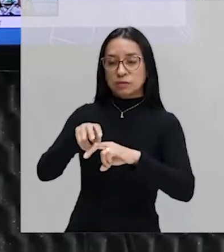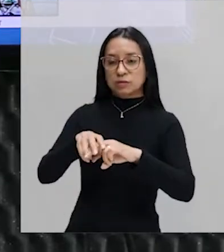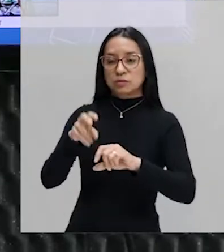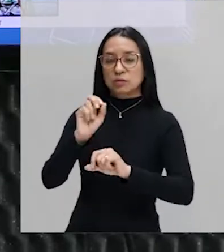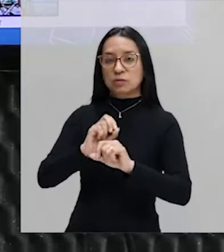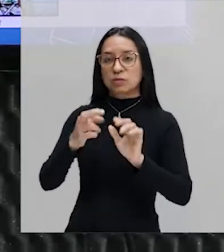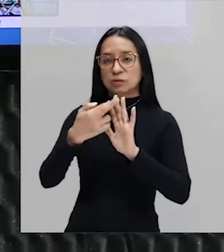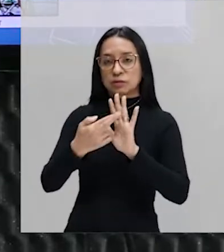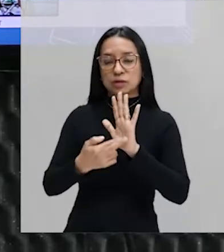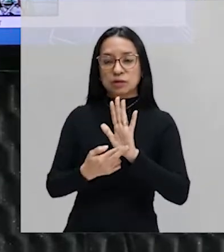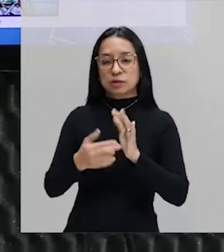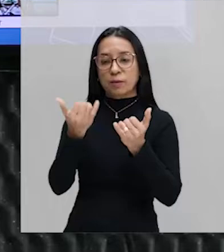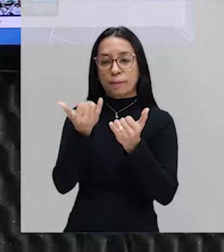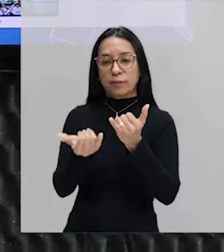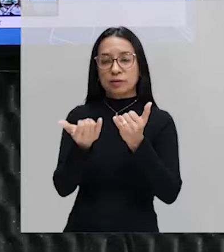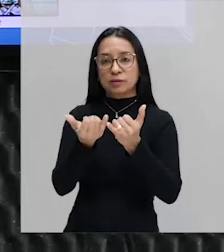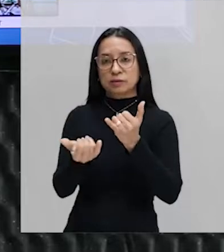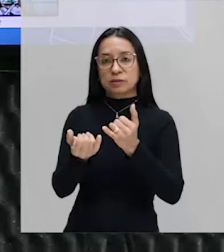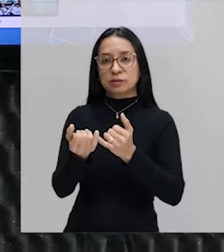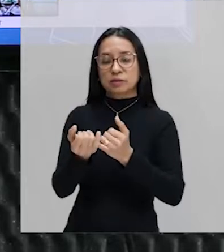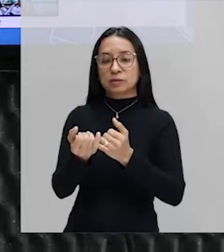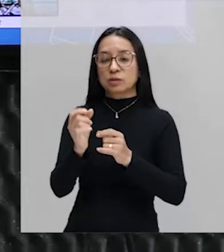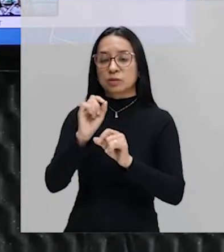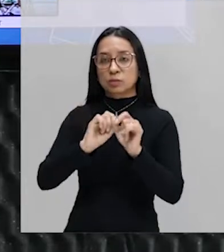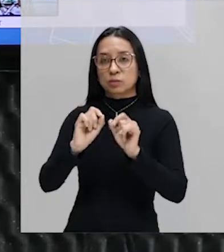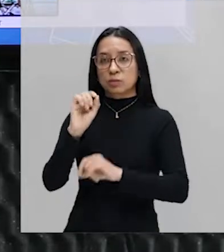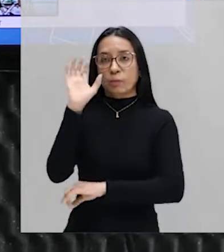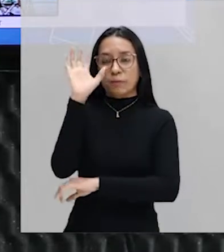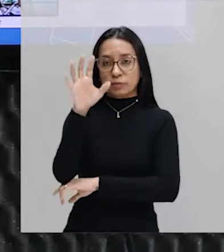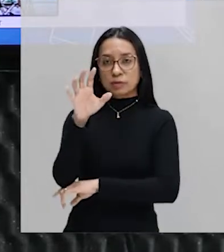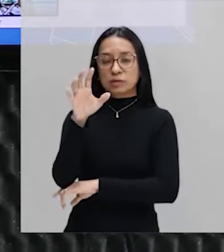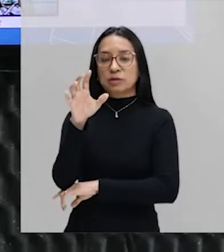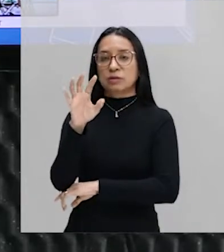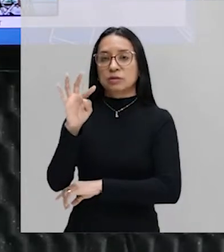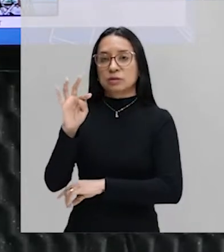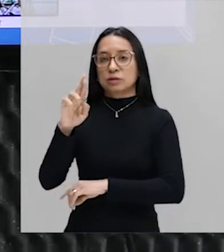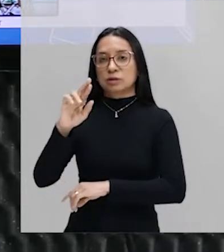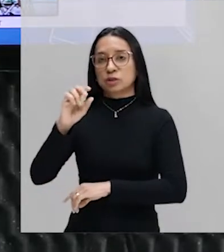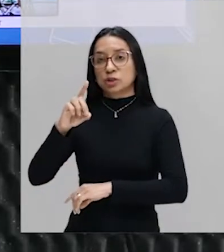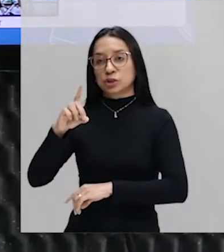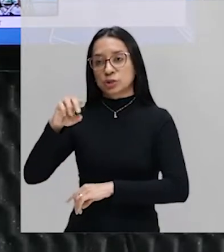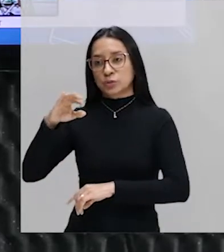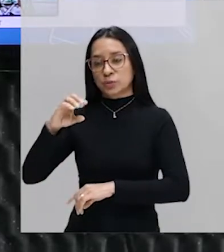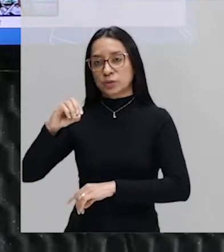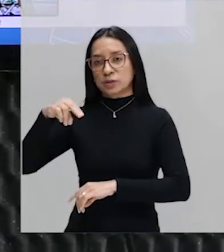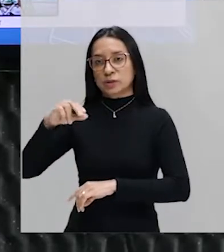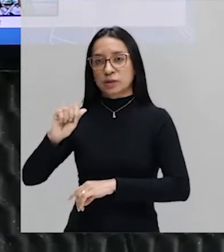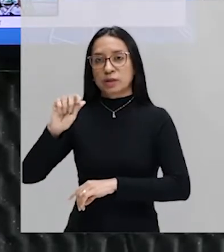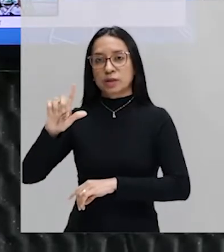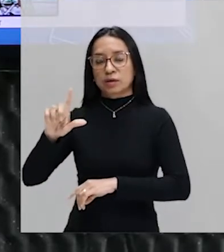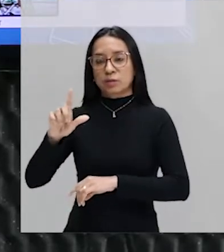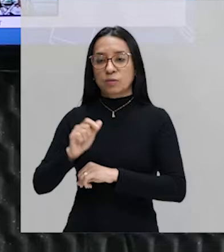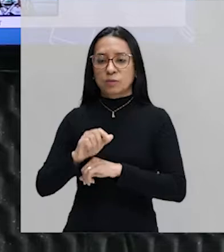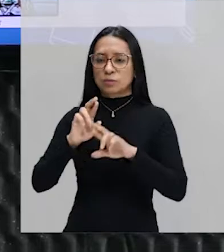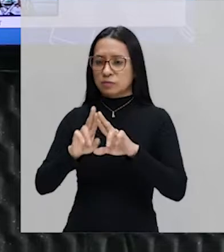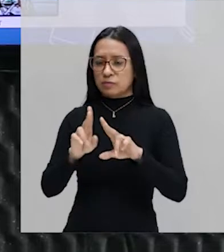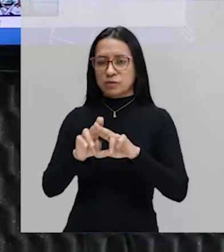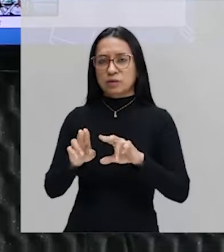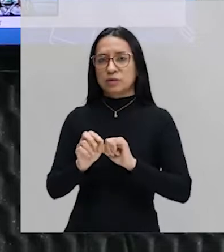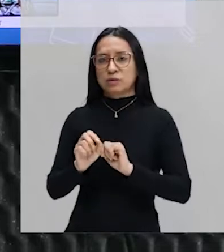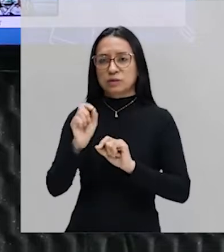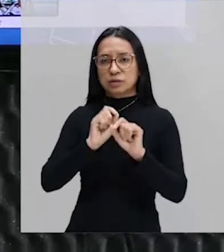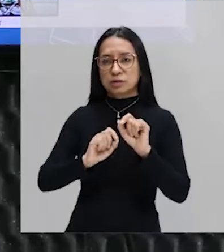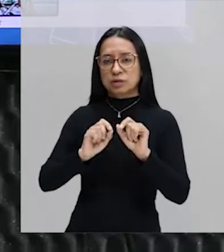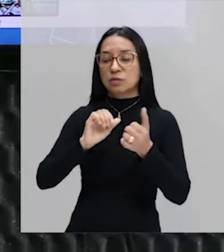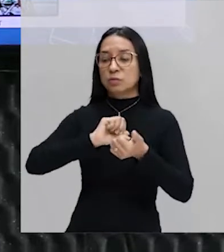regras são bem parecidas com as regras do basquete tradicional, com uma diferença grande, que ele é